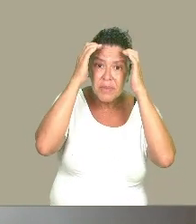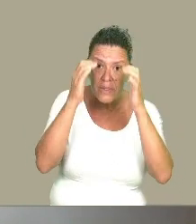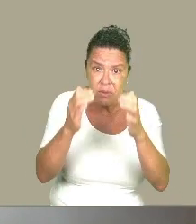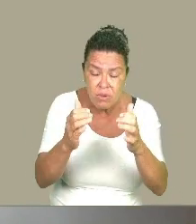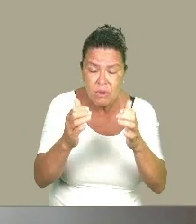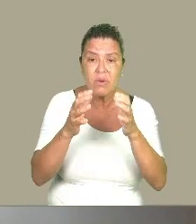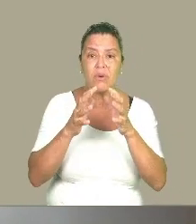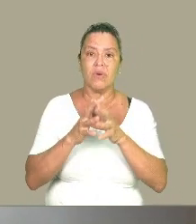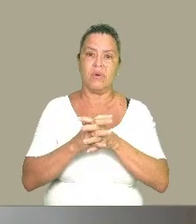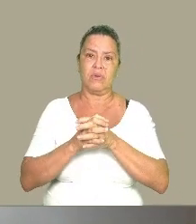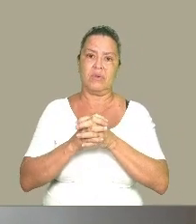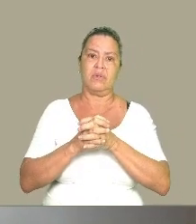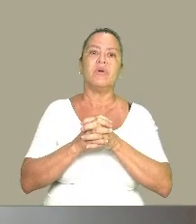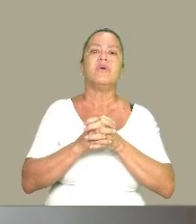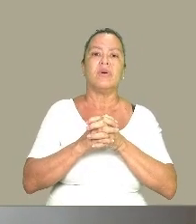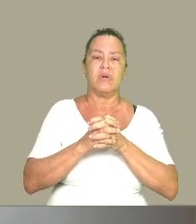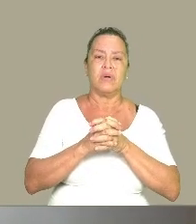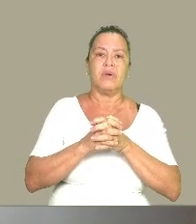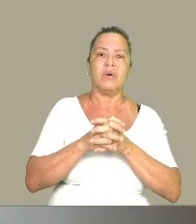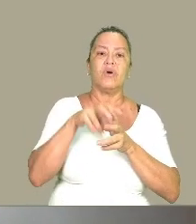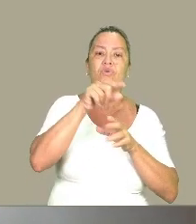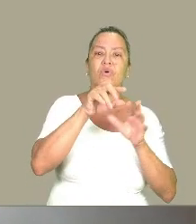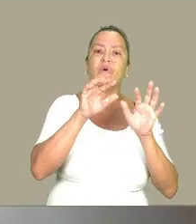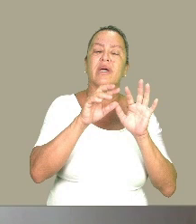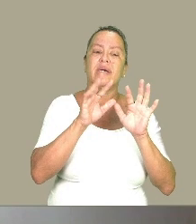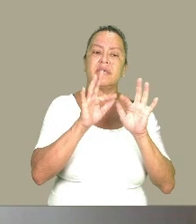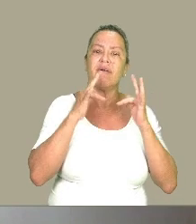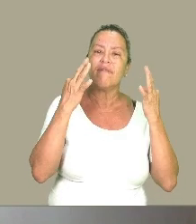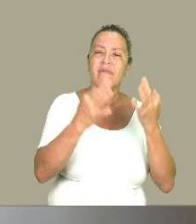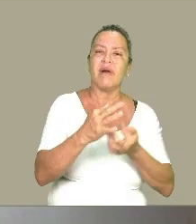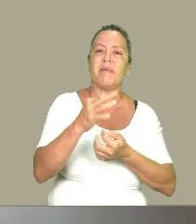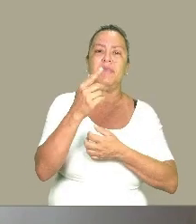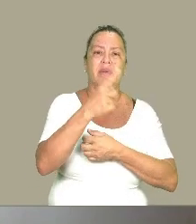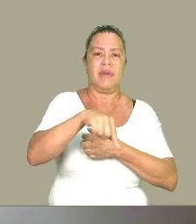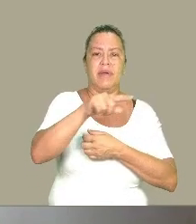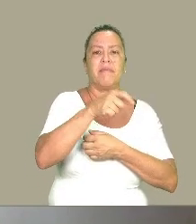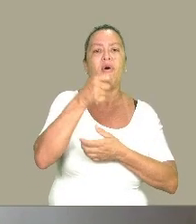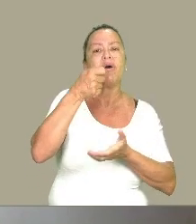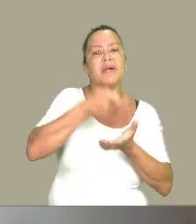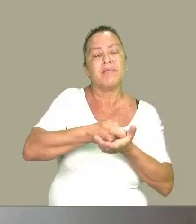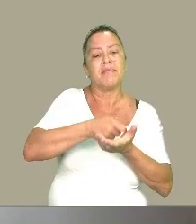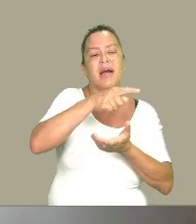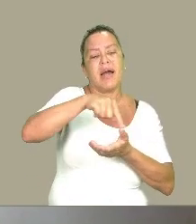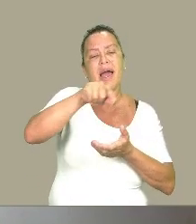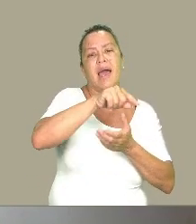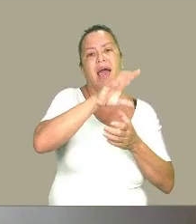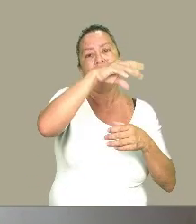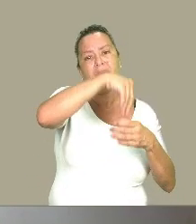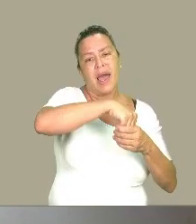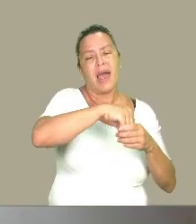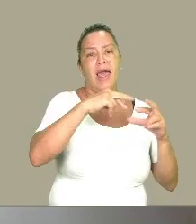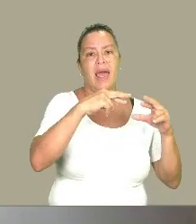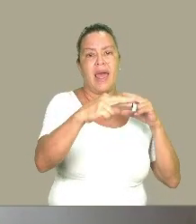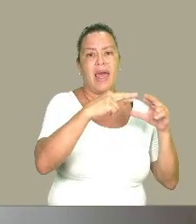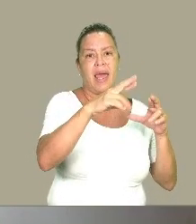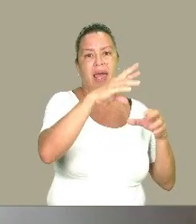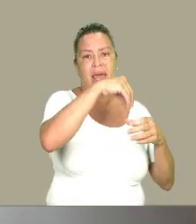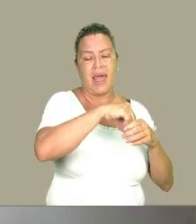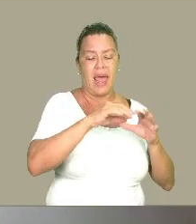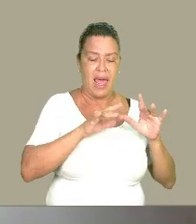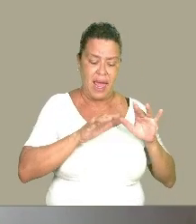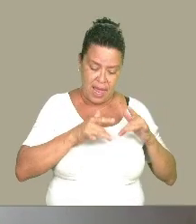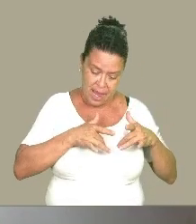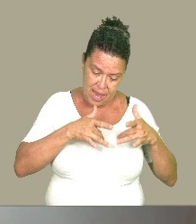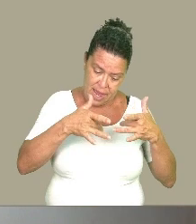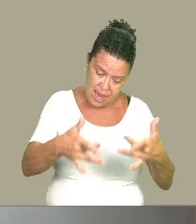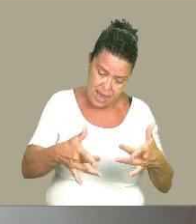né? E que esses pais eles possam estabelecer entre eles uma relação de harmonia que